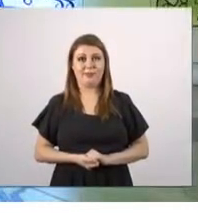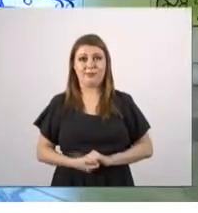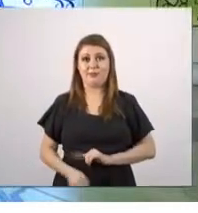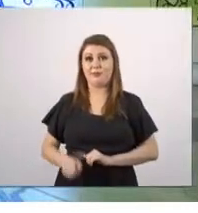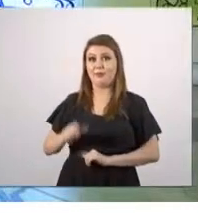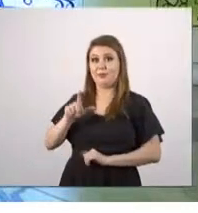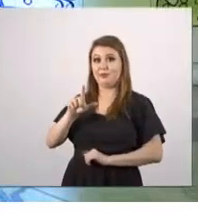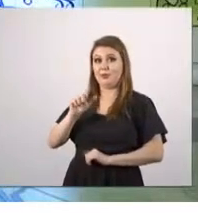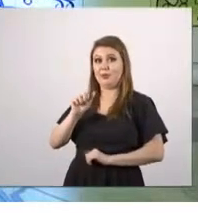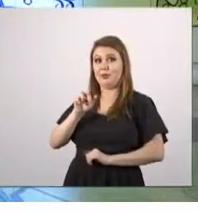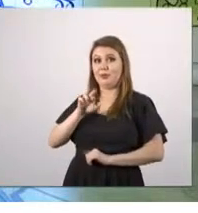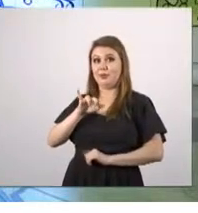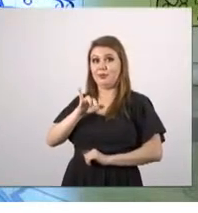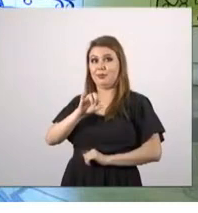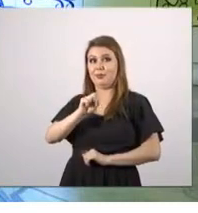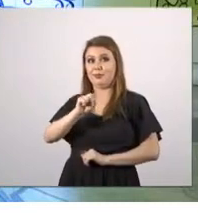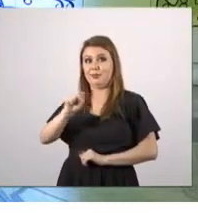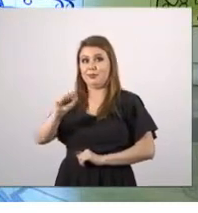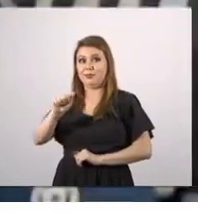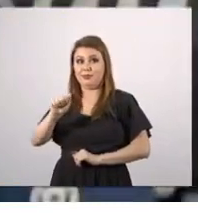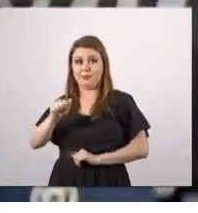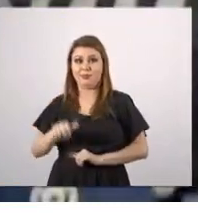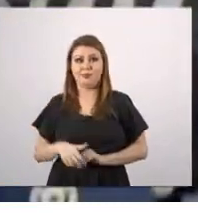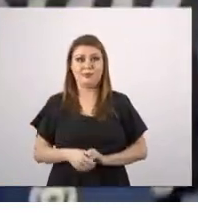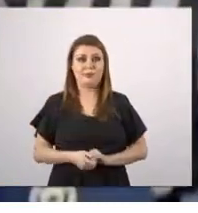Laísa Bellini Watanabe.